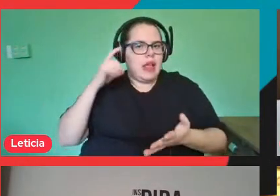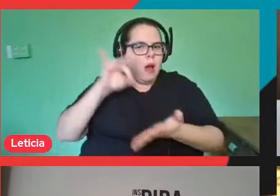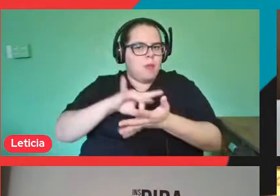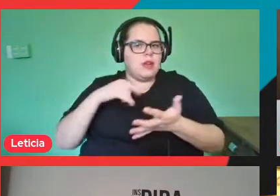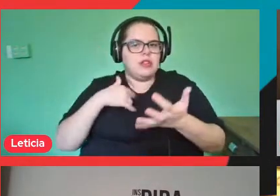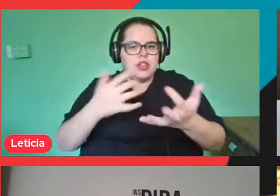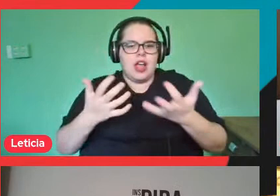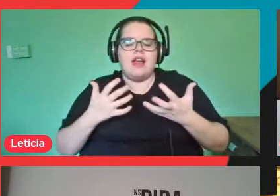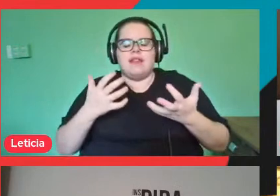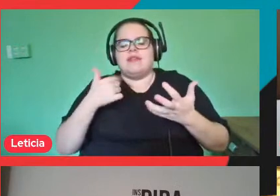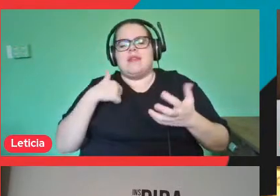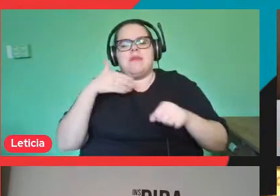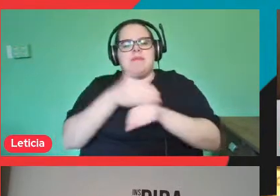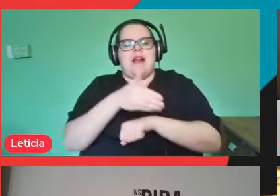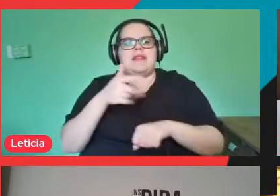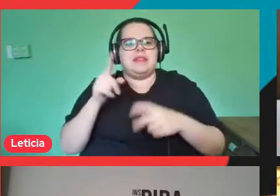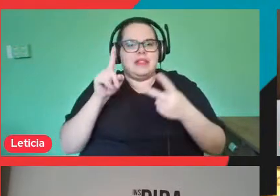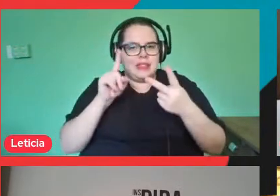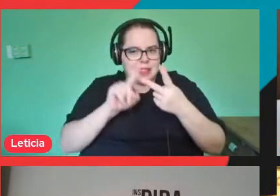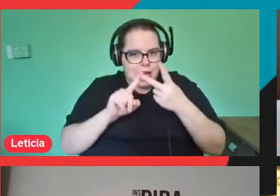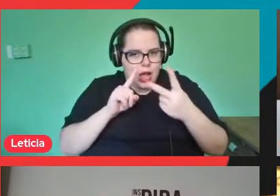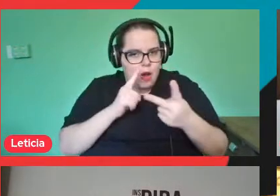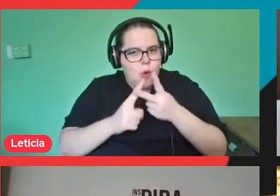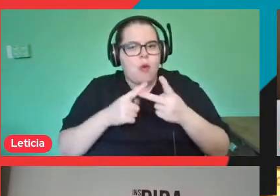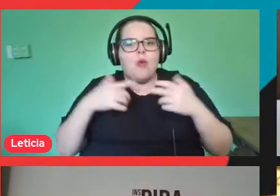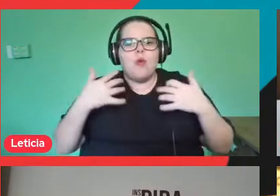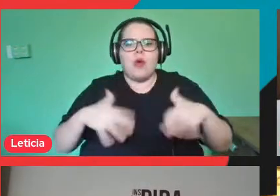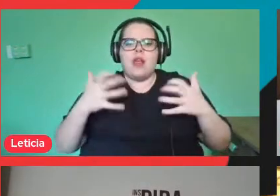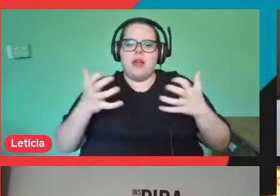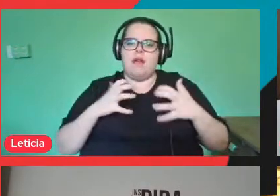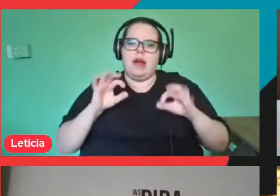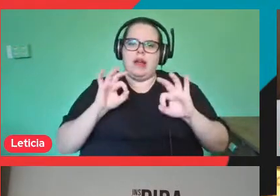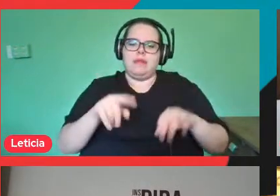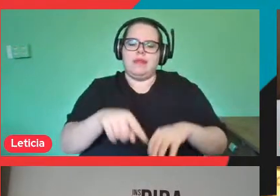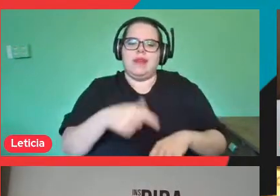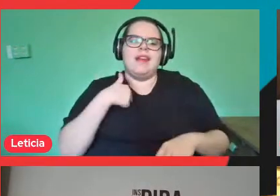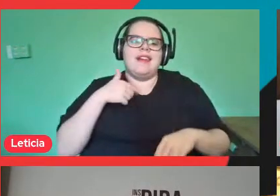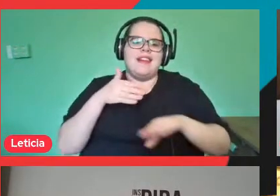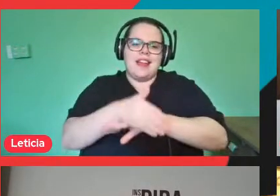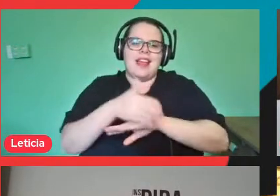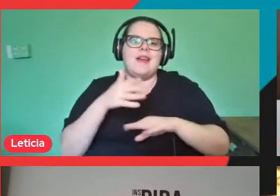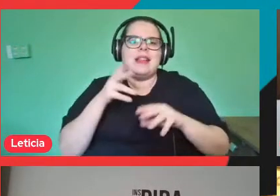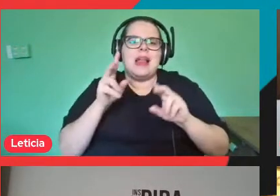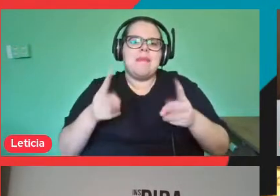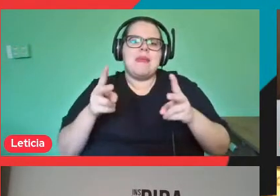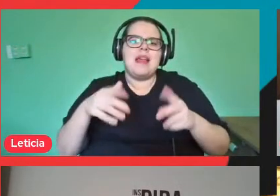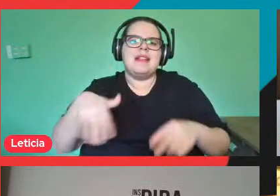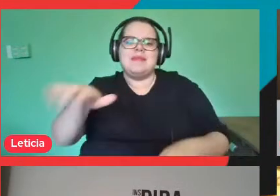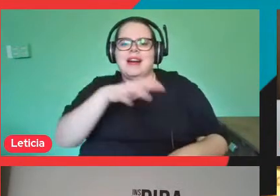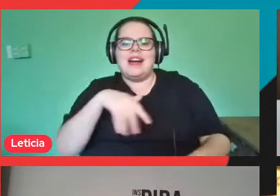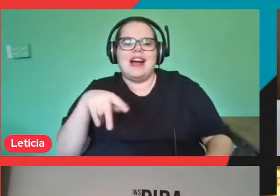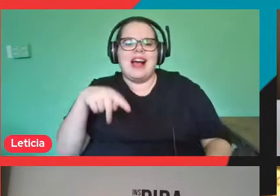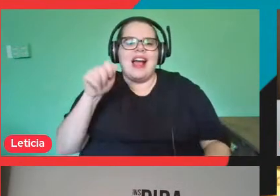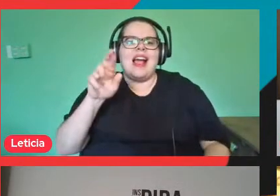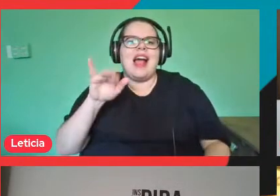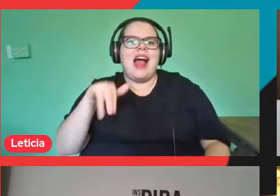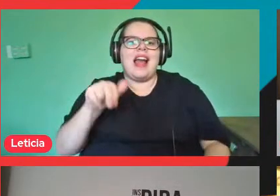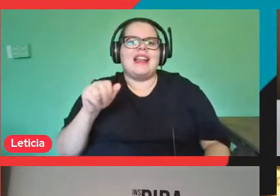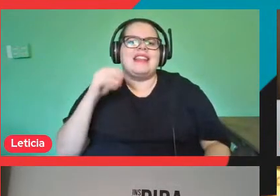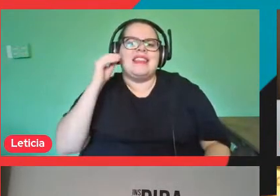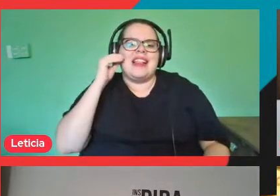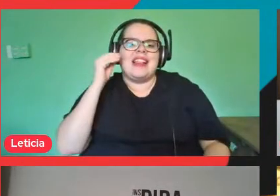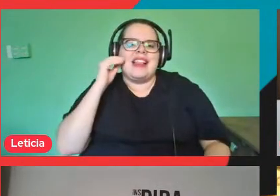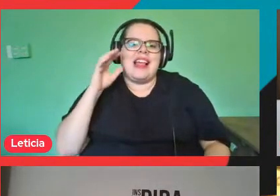E aí, eu participei uma segunda vez e falei, não, eu quero. E aí eu entrei também na mesma saga da Karina, né, de tentar conseguir